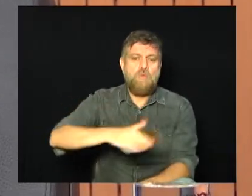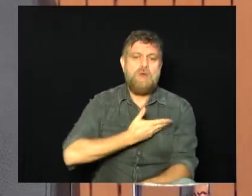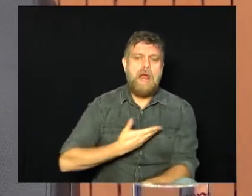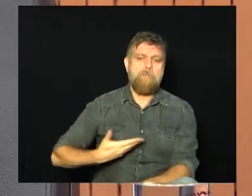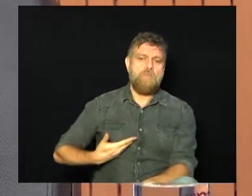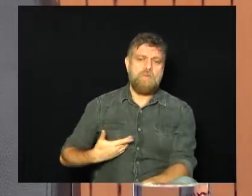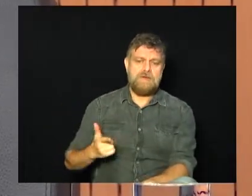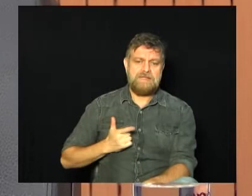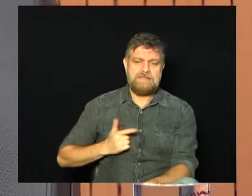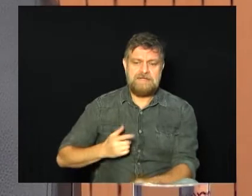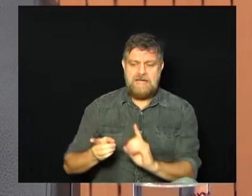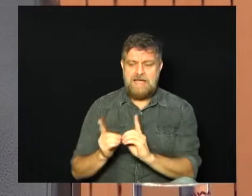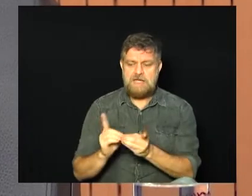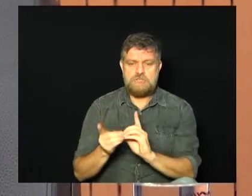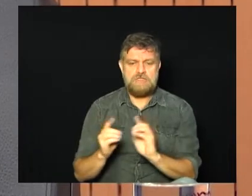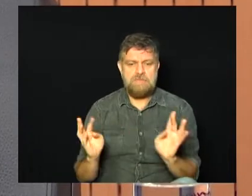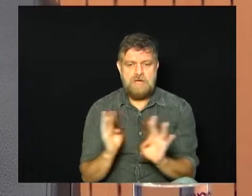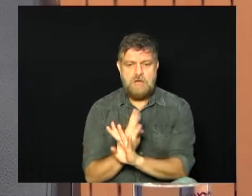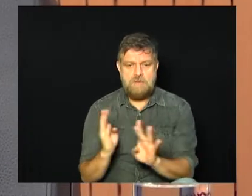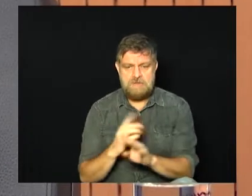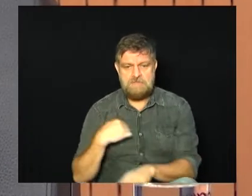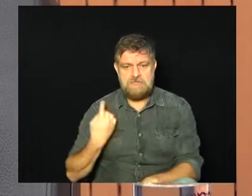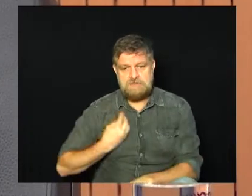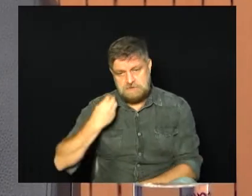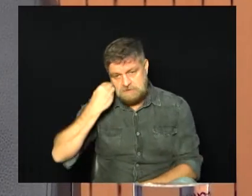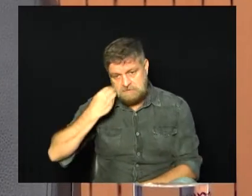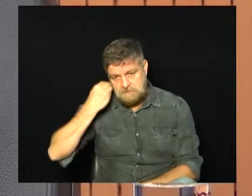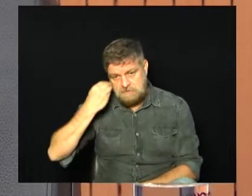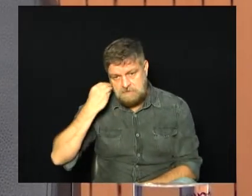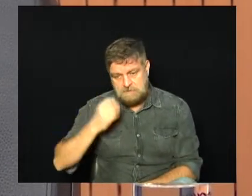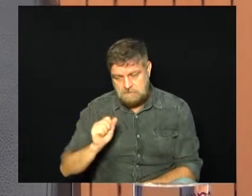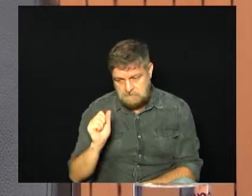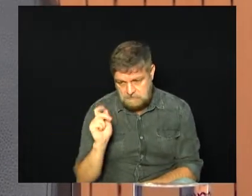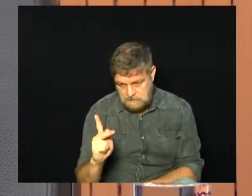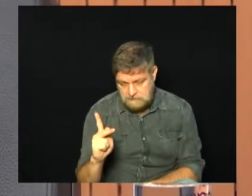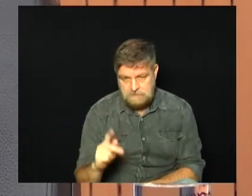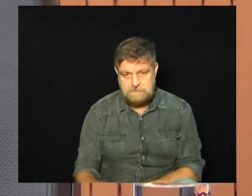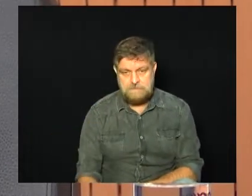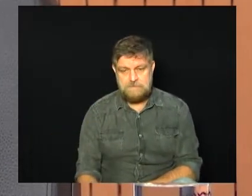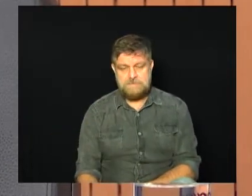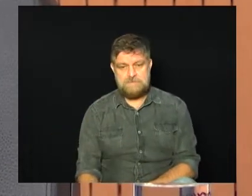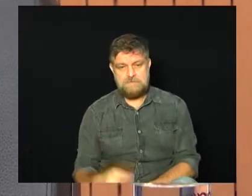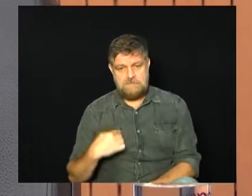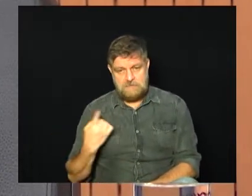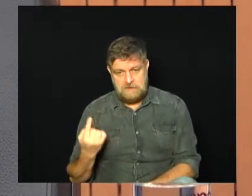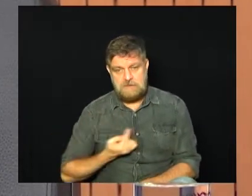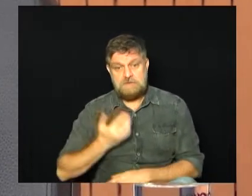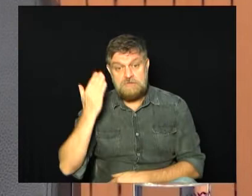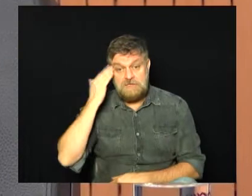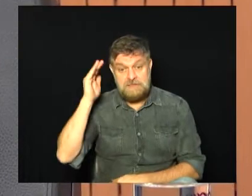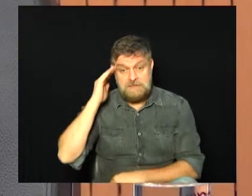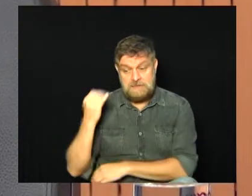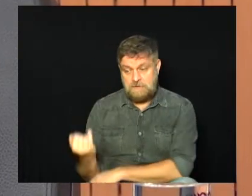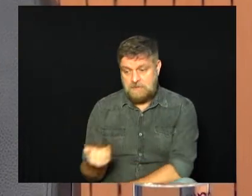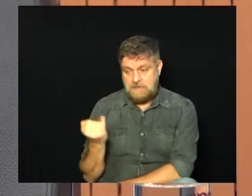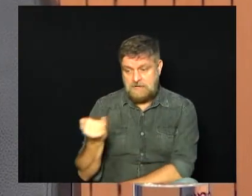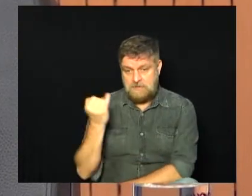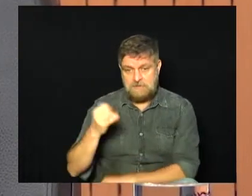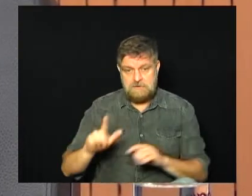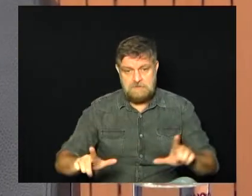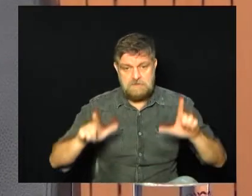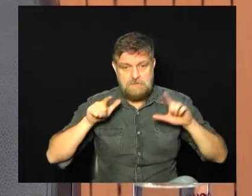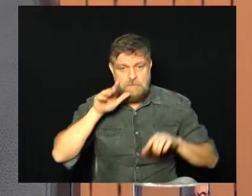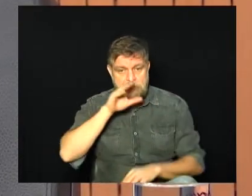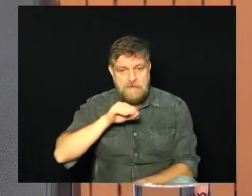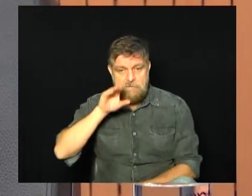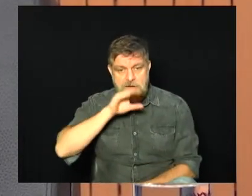define essas dinâmicas urbanas que a gente vem vivenciando, tá? Então, por isso que a gente entendeu a importância de estar aqui em